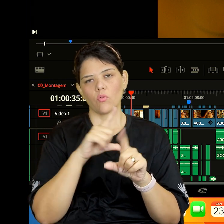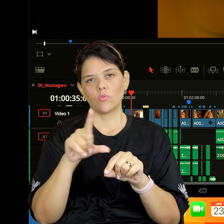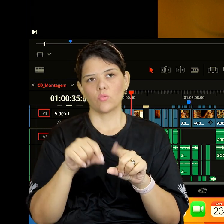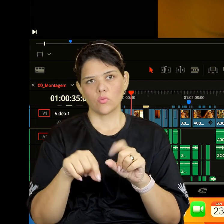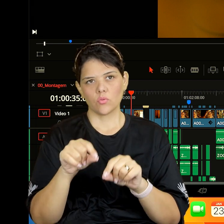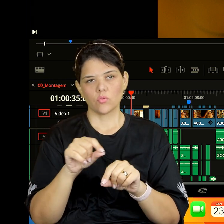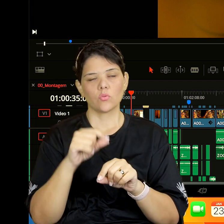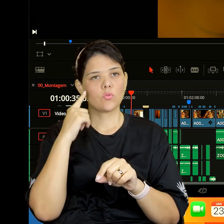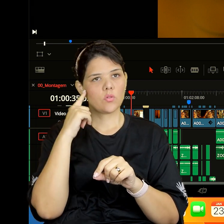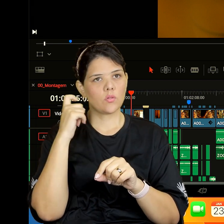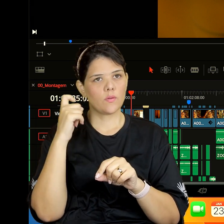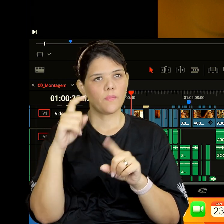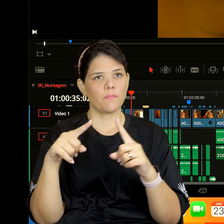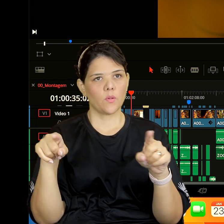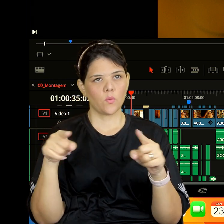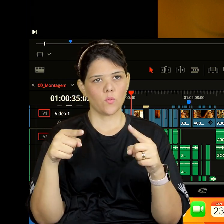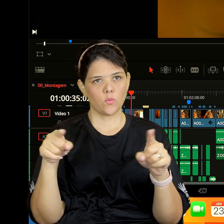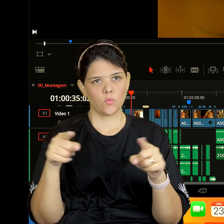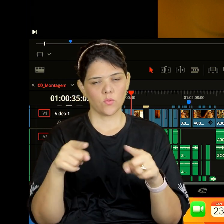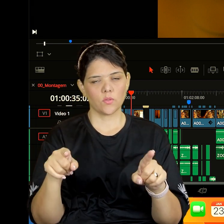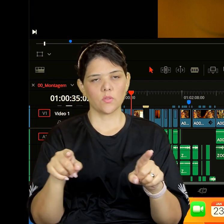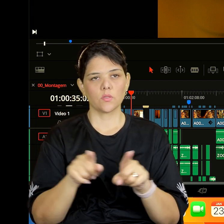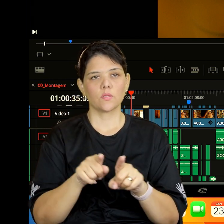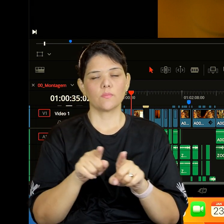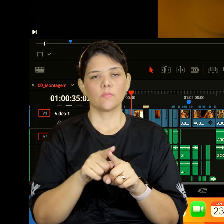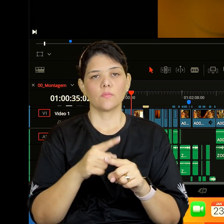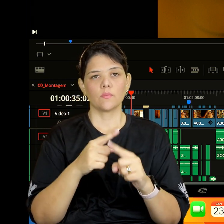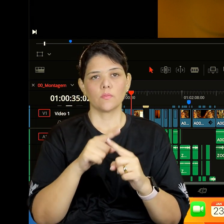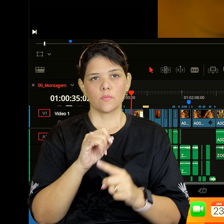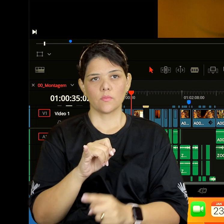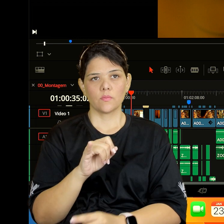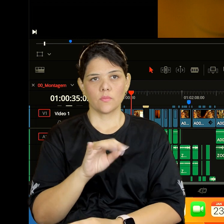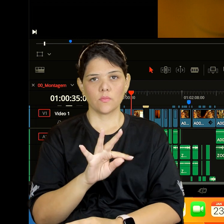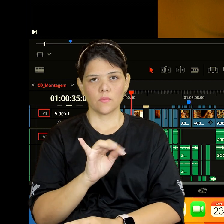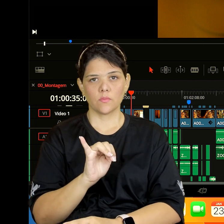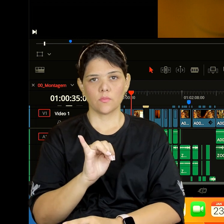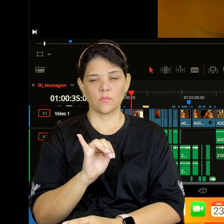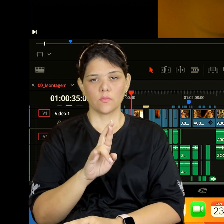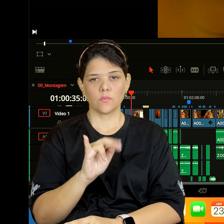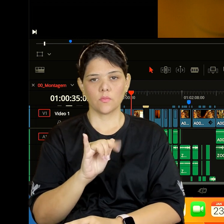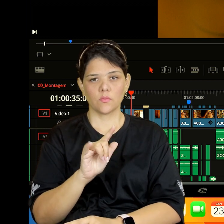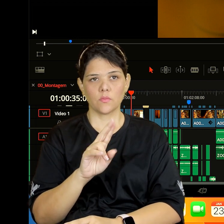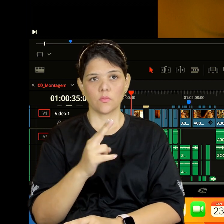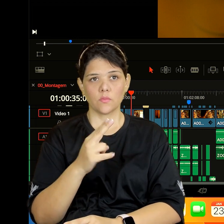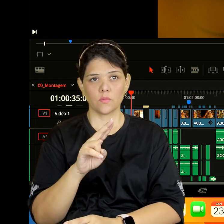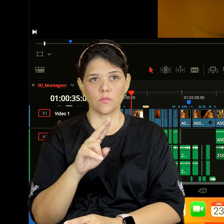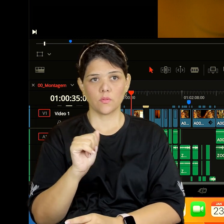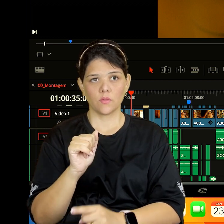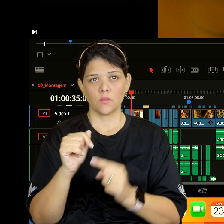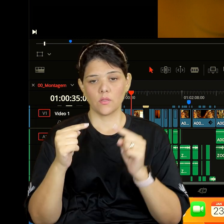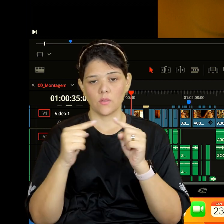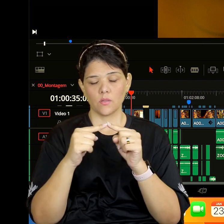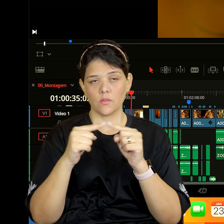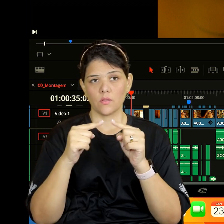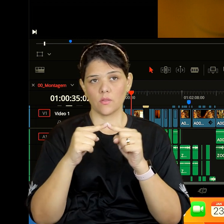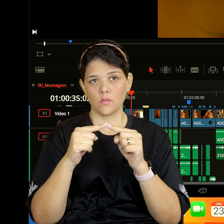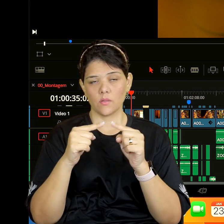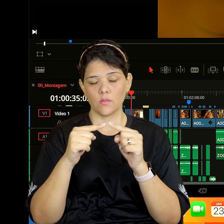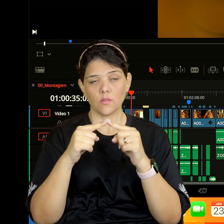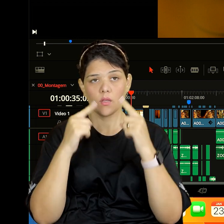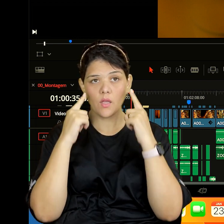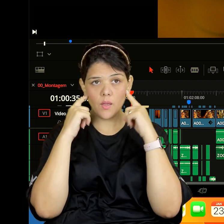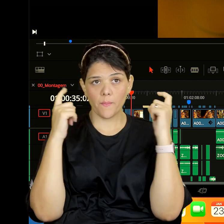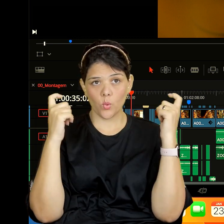trilha, porque uma trilha acaba com o filme todo, porque uma trilha pode mudar uma